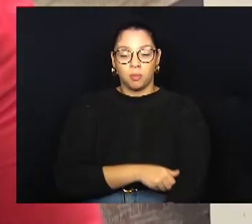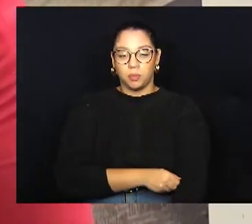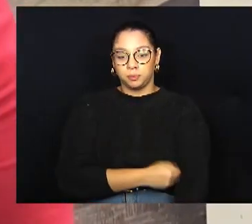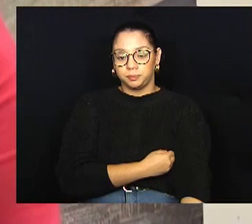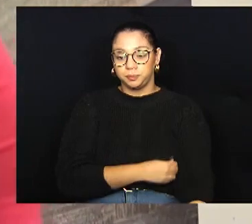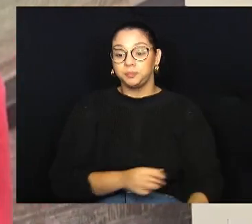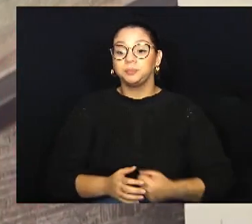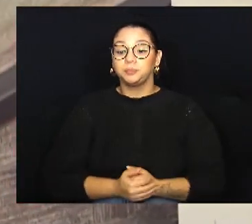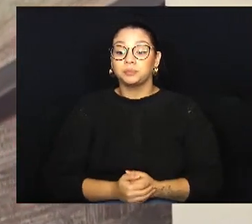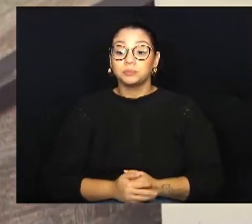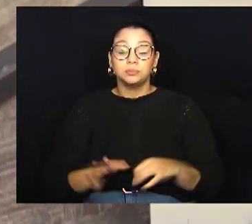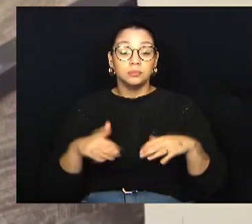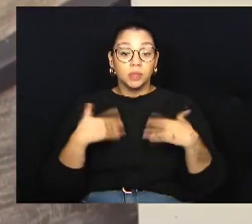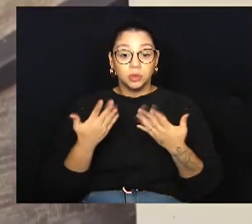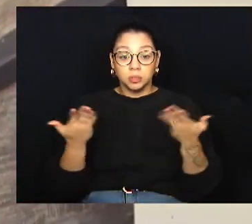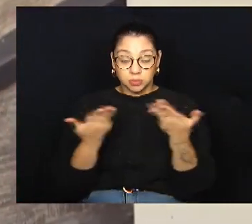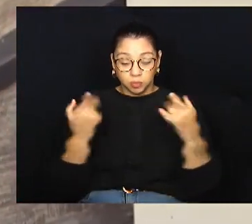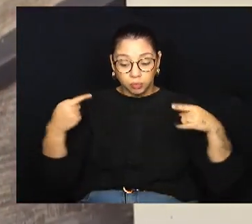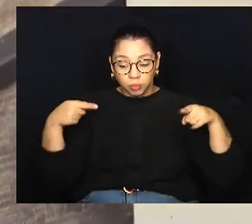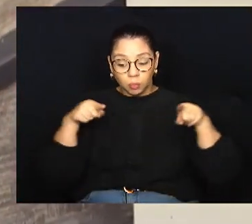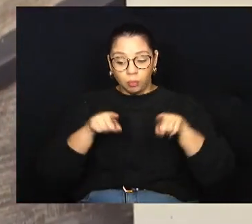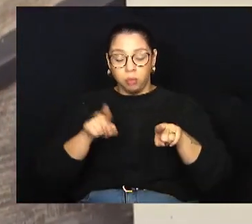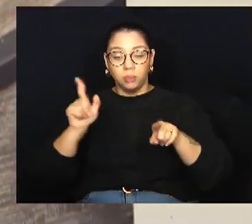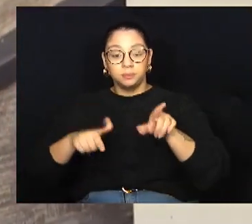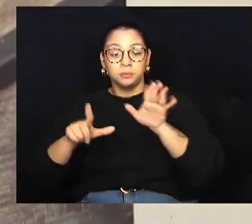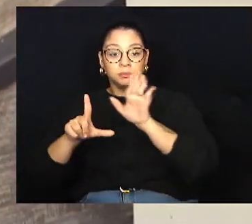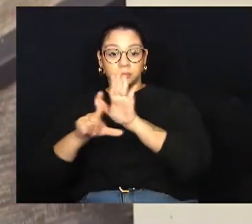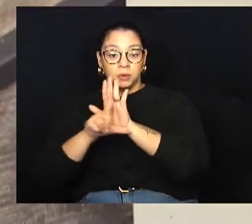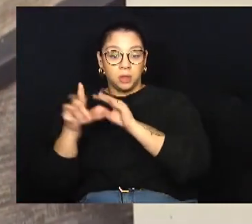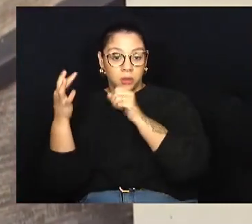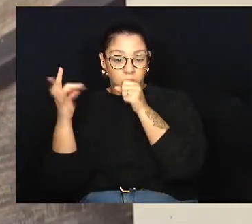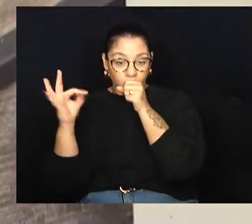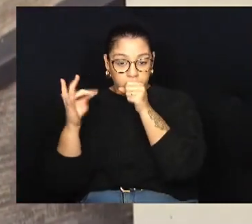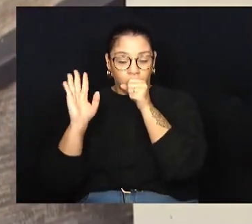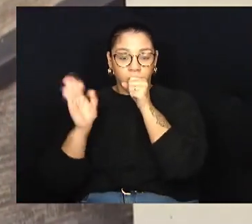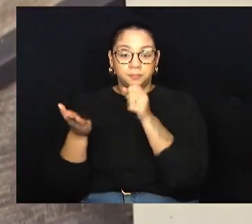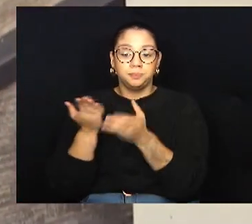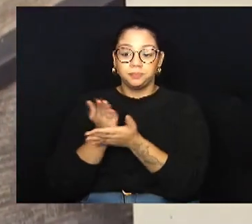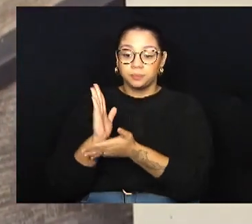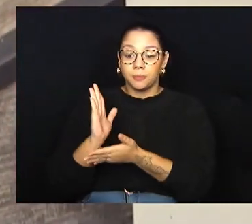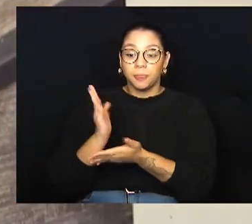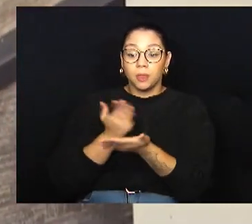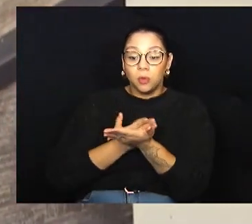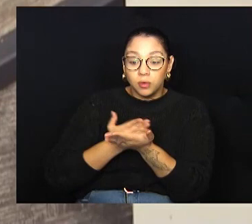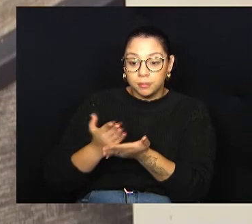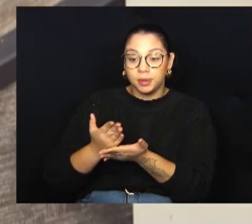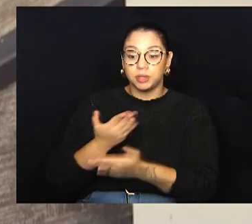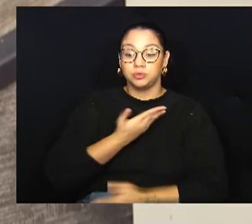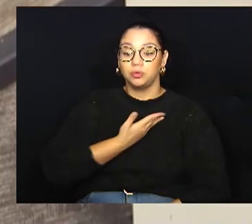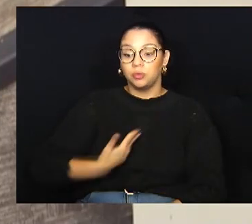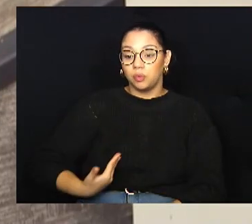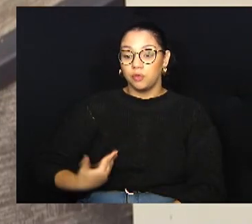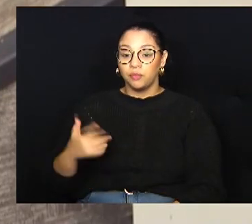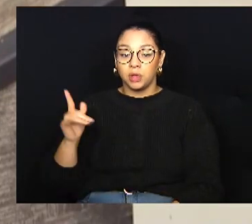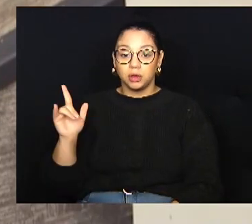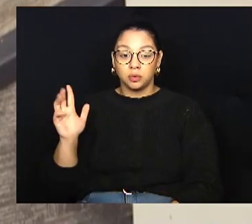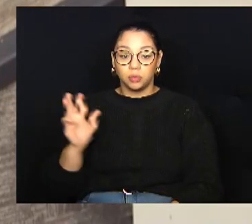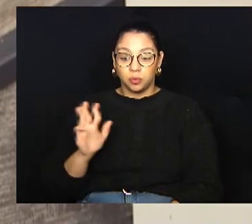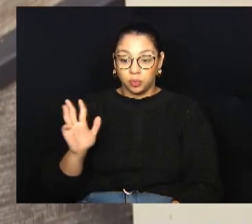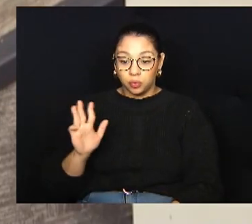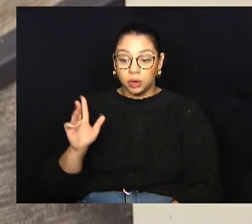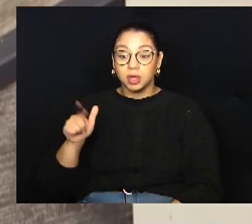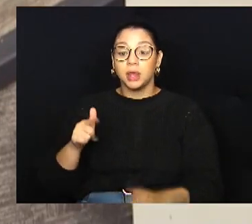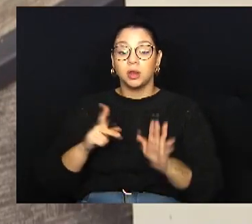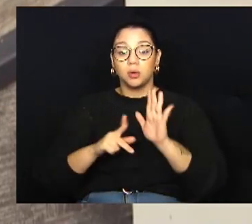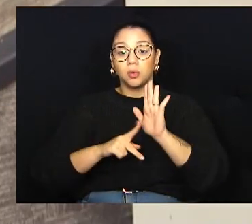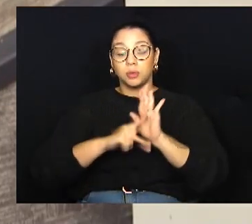A gente está fazendo um alinhamento com a legislação federal que foi aprovada agora no início do governo Lula, que era um projeto de lei